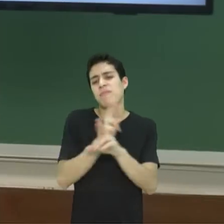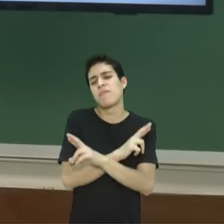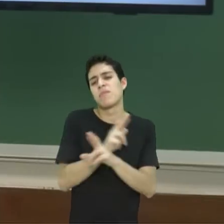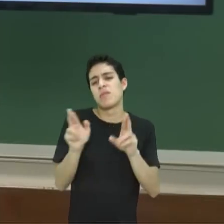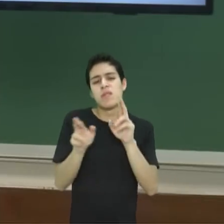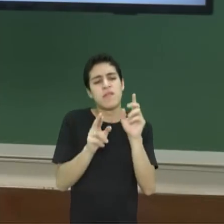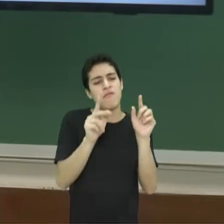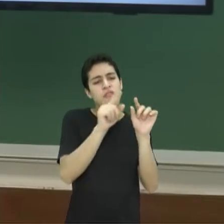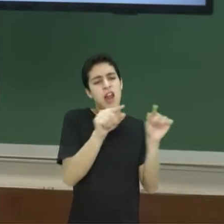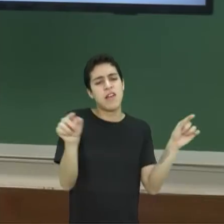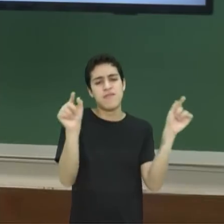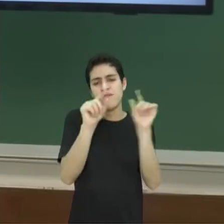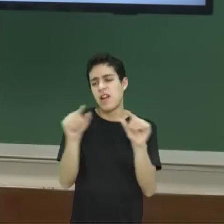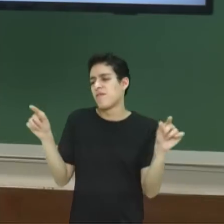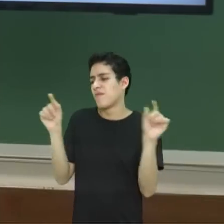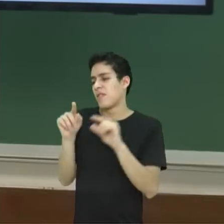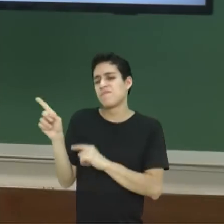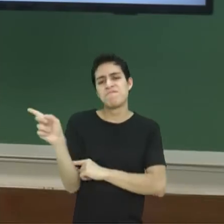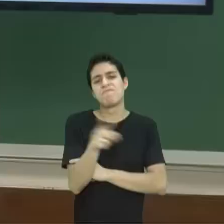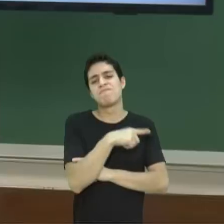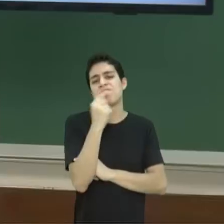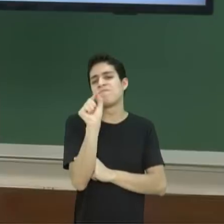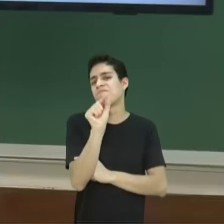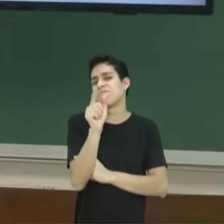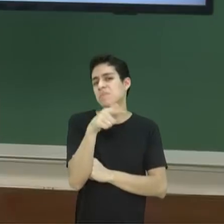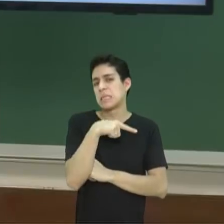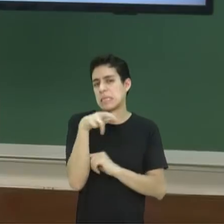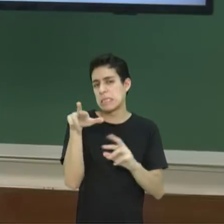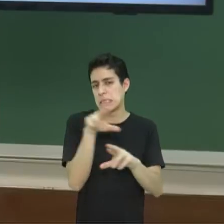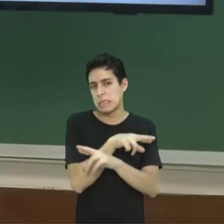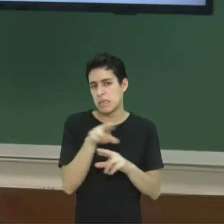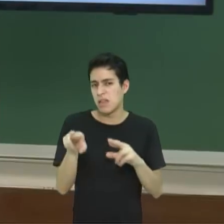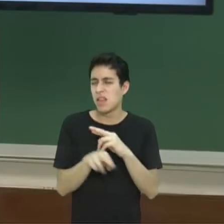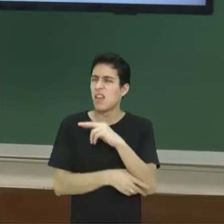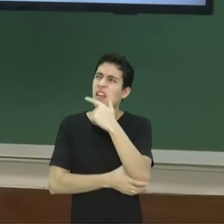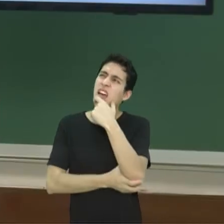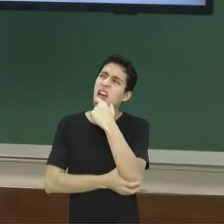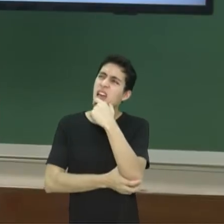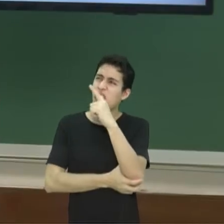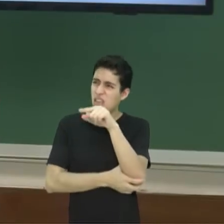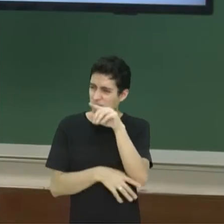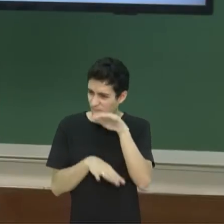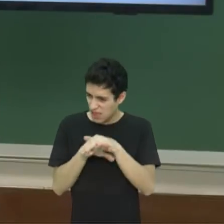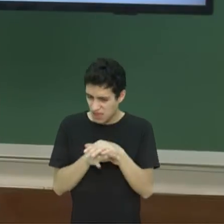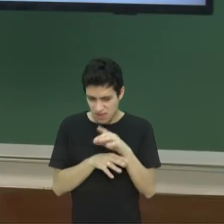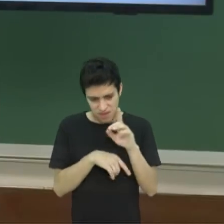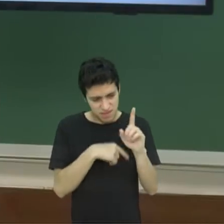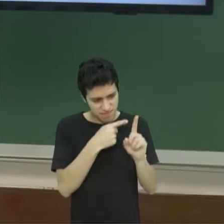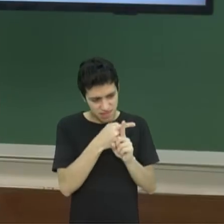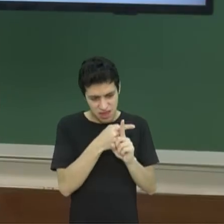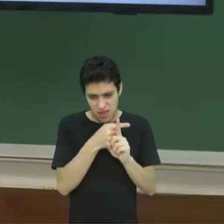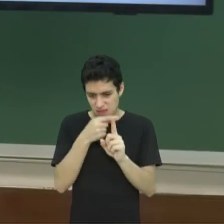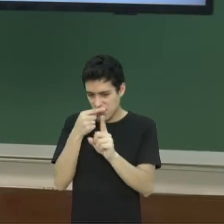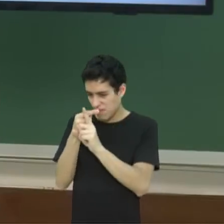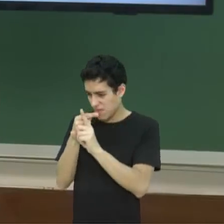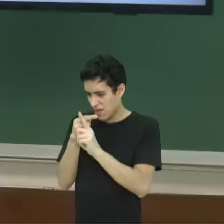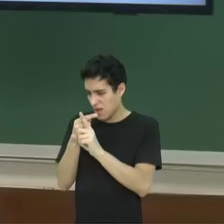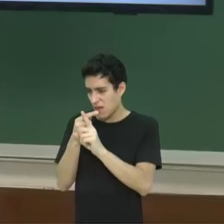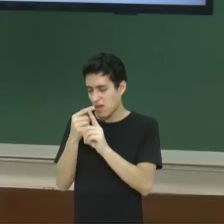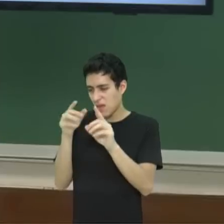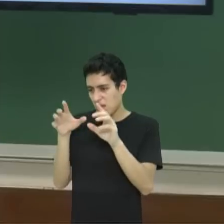temos entre essas ideias, então? Professor, é aula de matemática agora? Mais com menos dá mais?